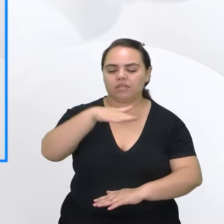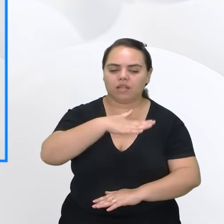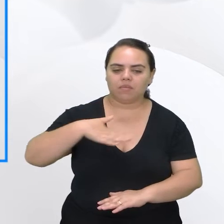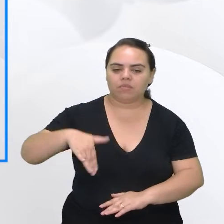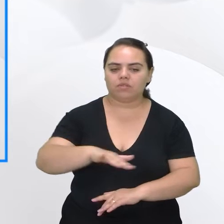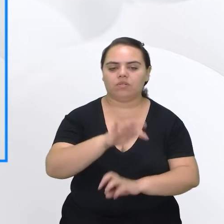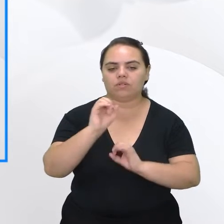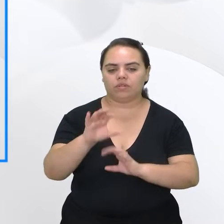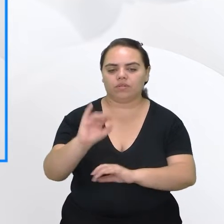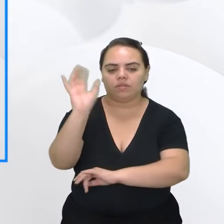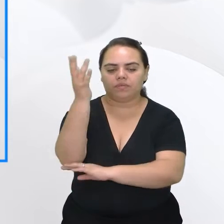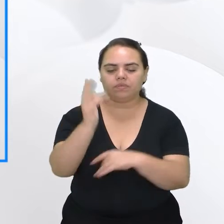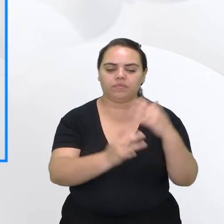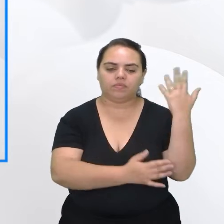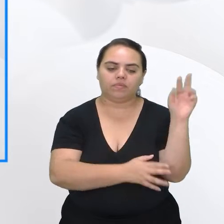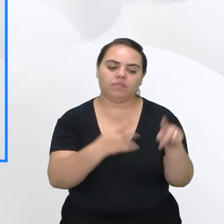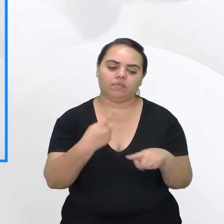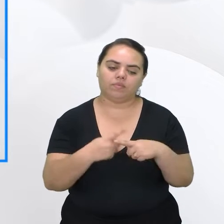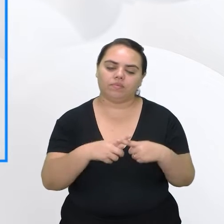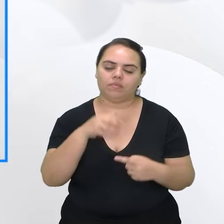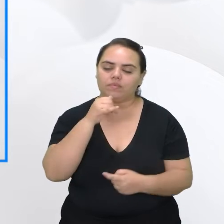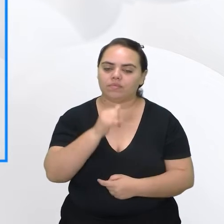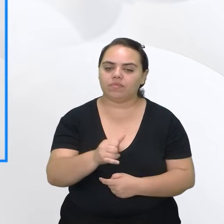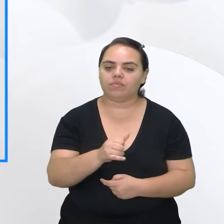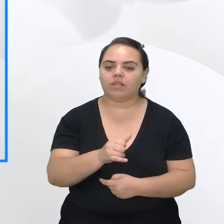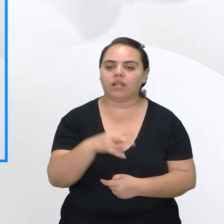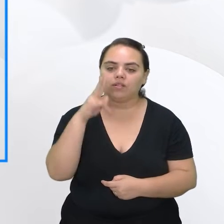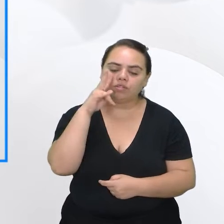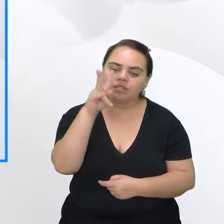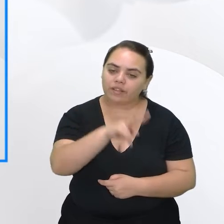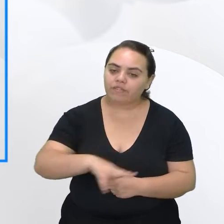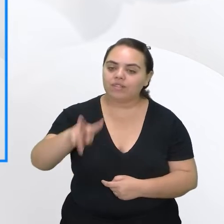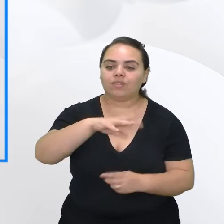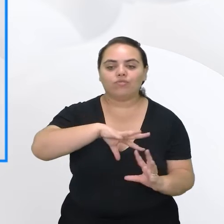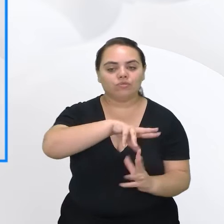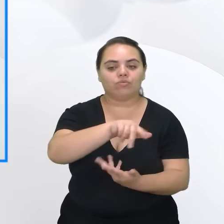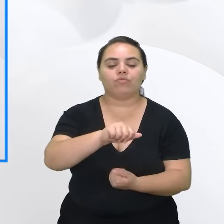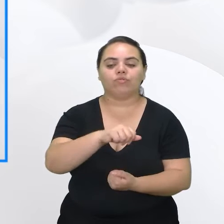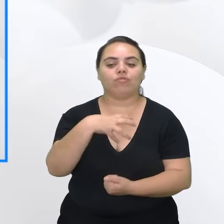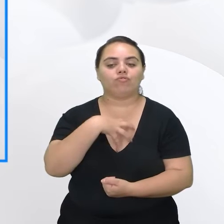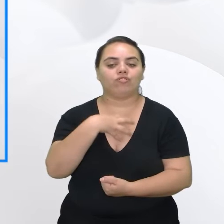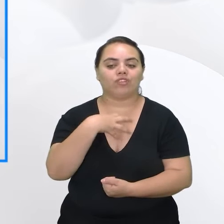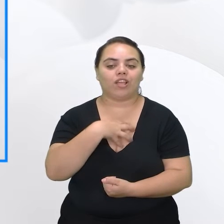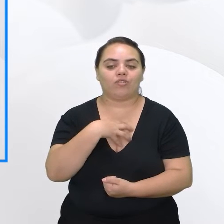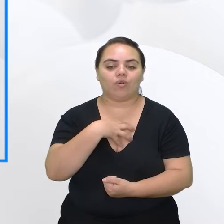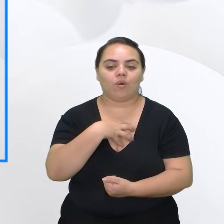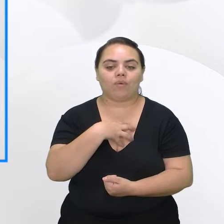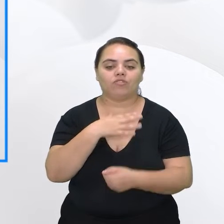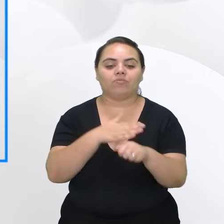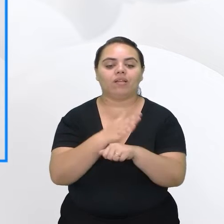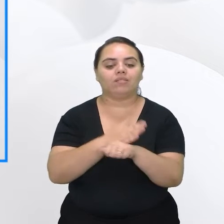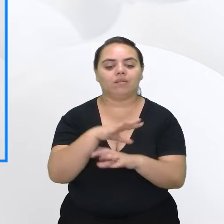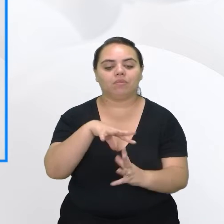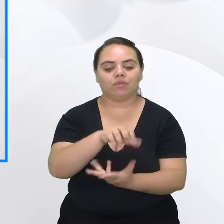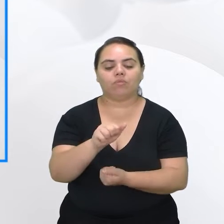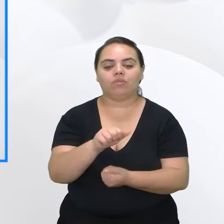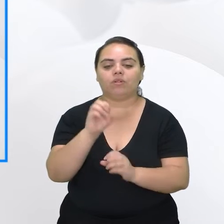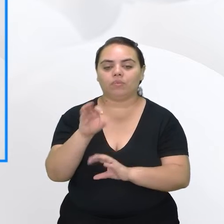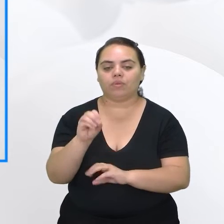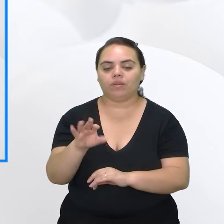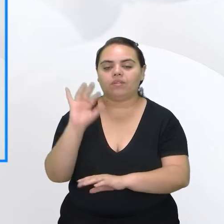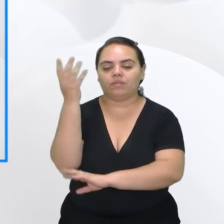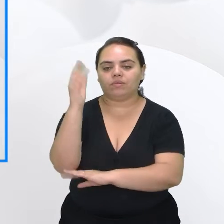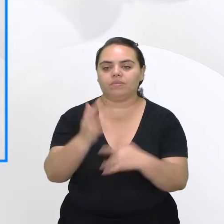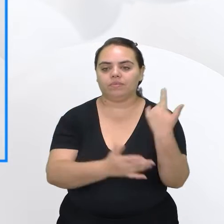nossa educação ambiental? Porque isso diz um pouco da nossa visão de mundo, da maneira como a gente está no mundo, né? Então, é uma educação